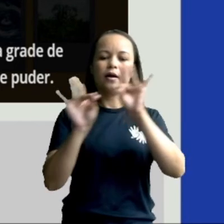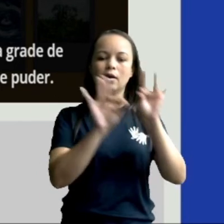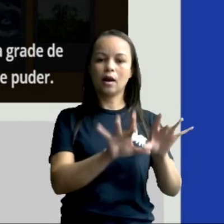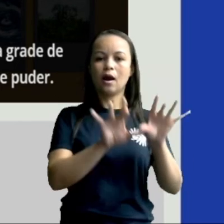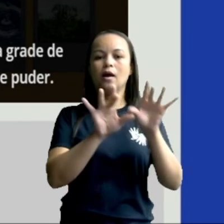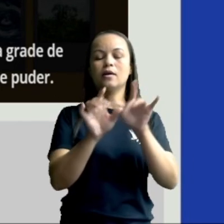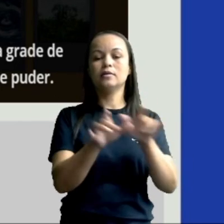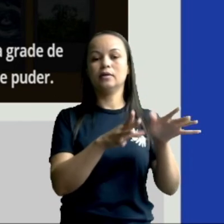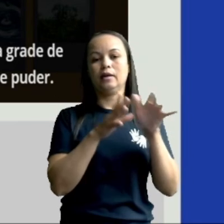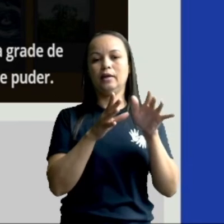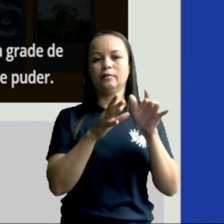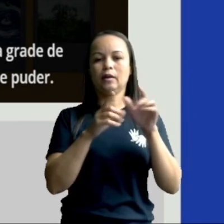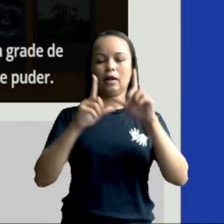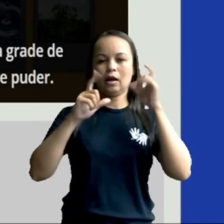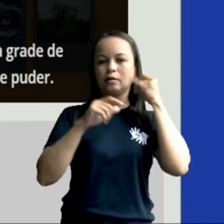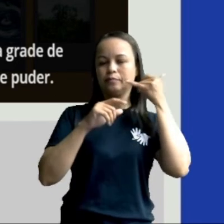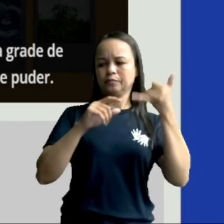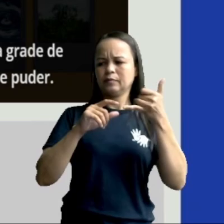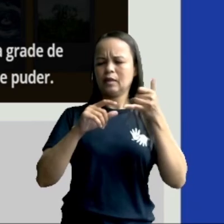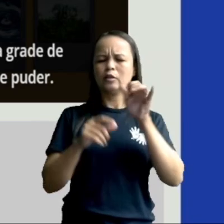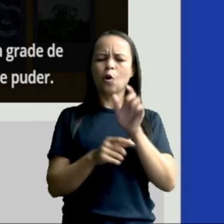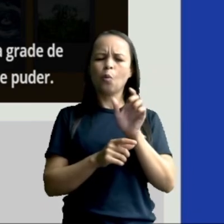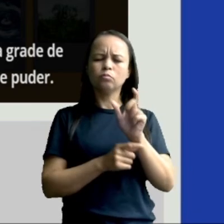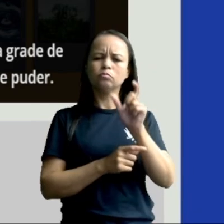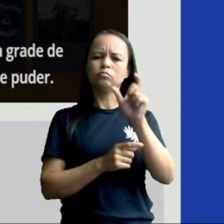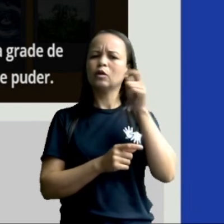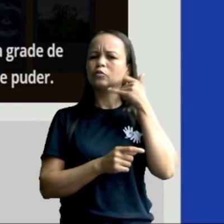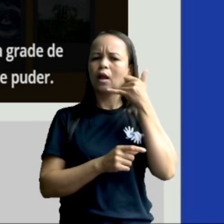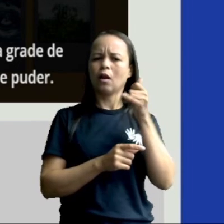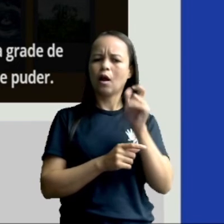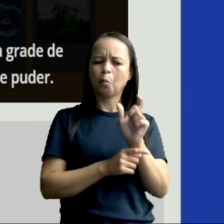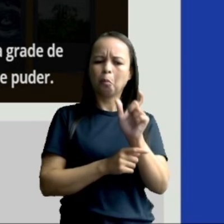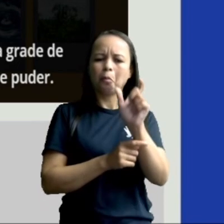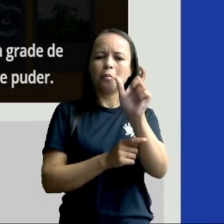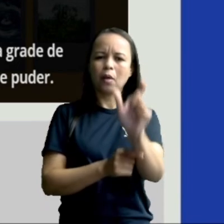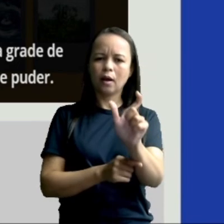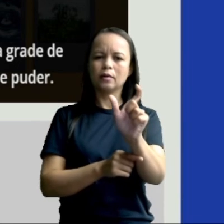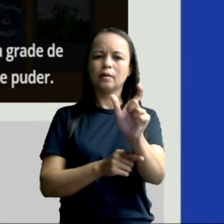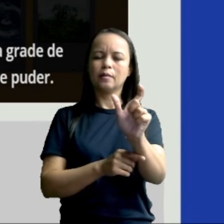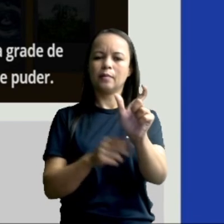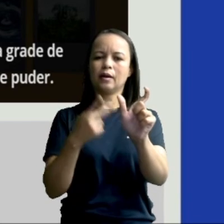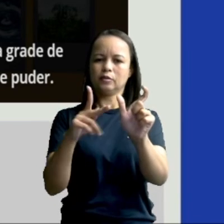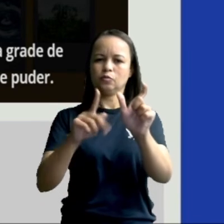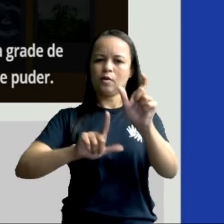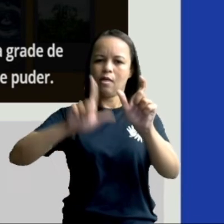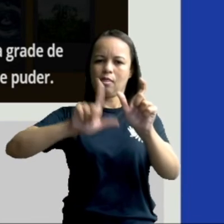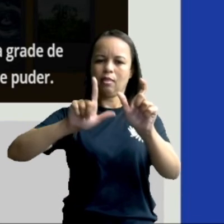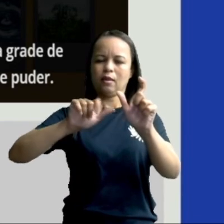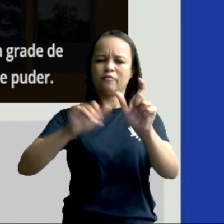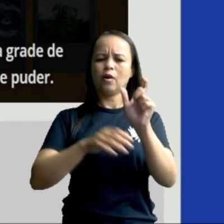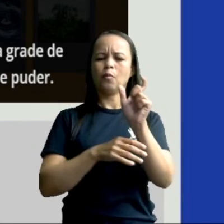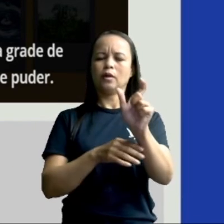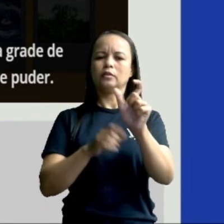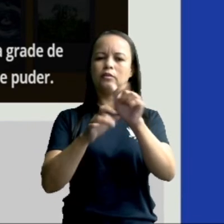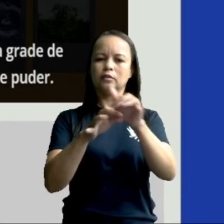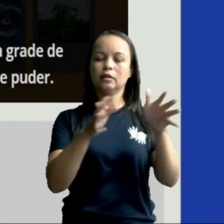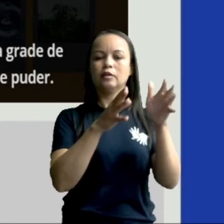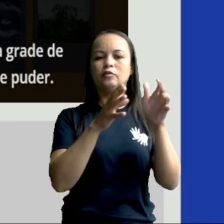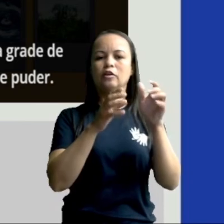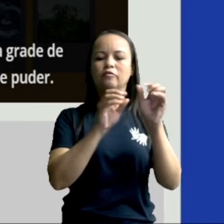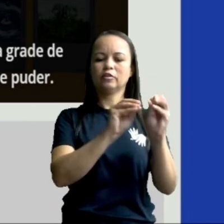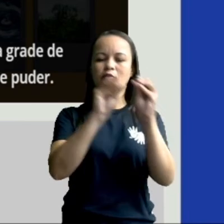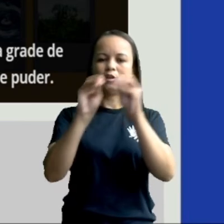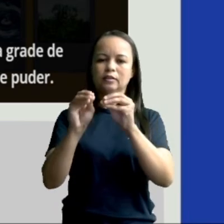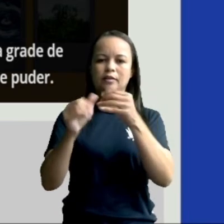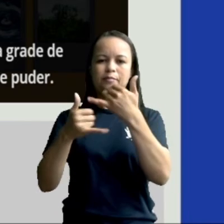celular, encosta aqui, ó, encosta não, só precisa apontar para a tua TV, certo? Que ele já vai ler o QR Code, já vai te lançar para esse